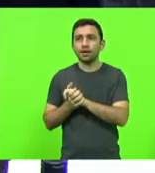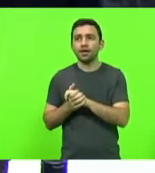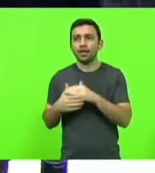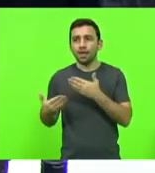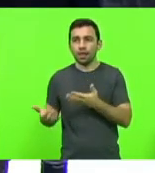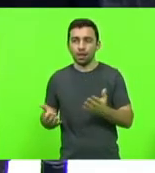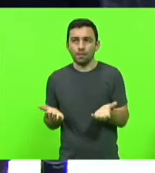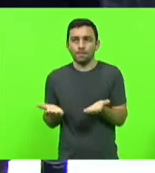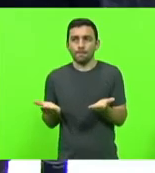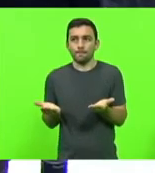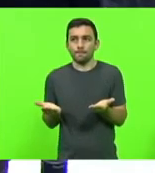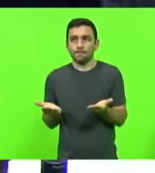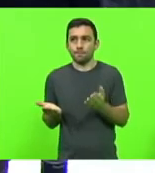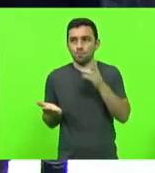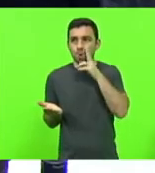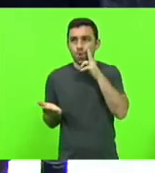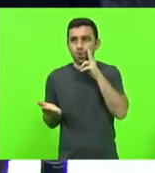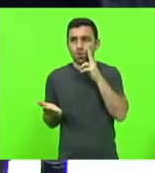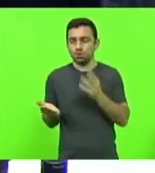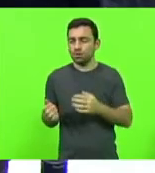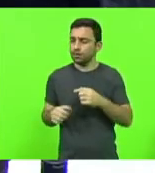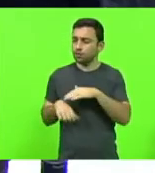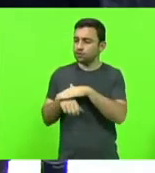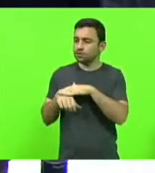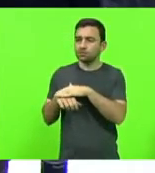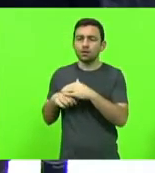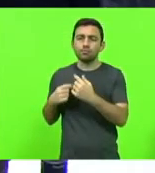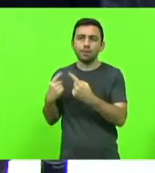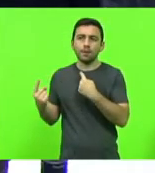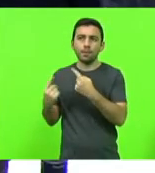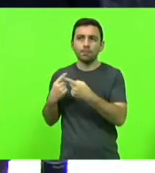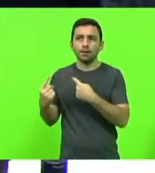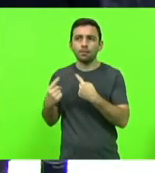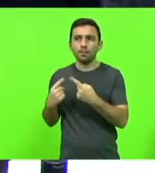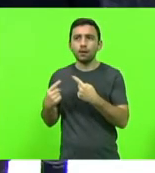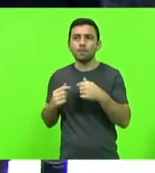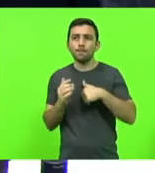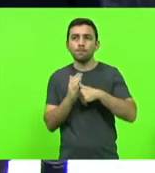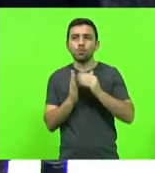bolo do lado, ele conversando com ela, dirigindo. Ele foi multado,